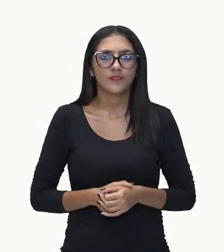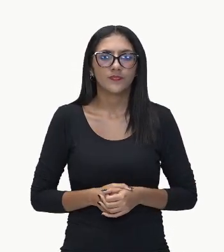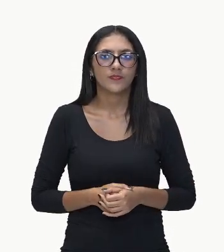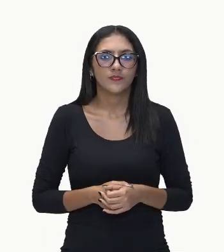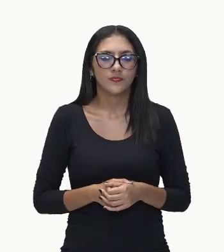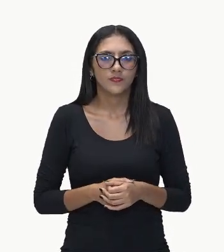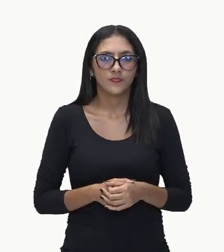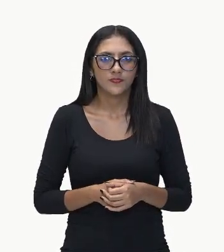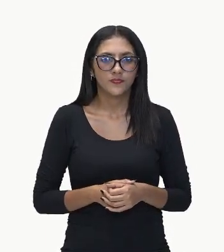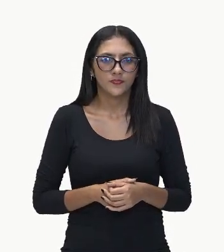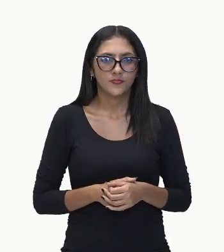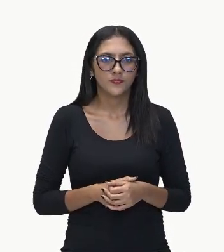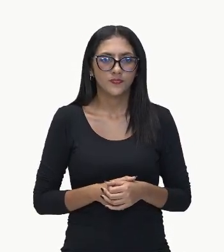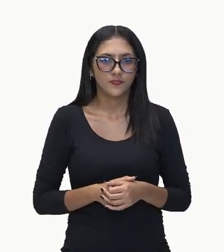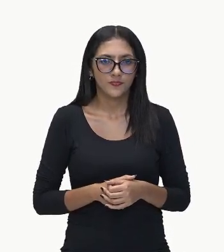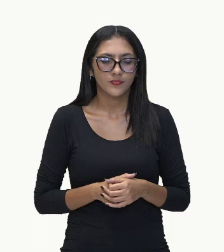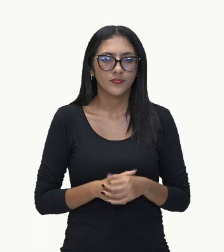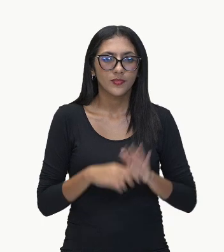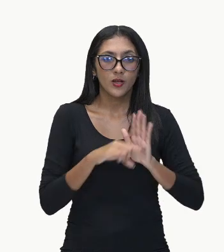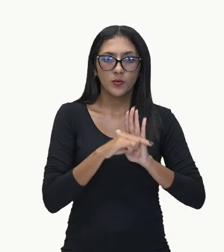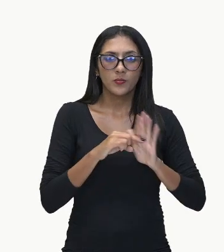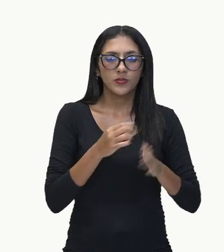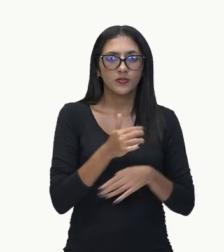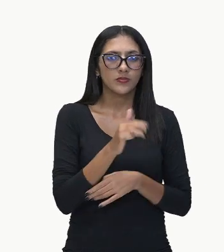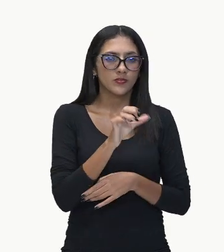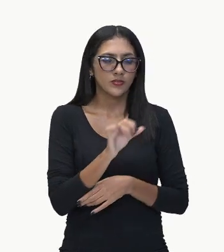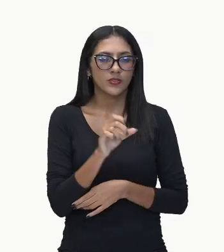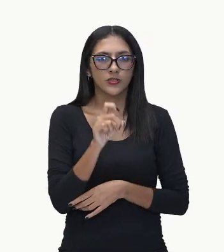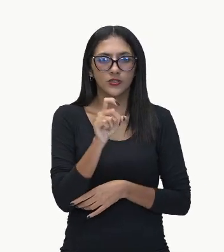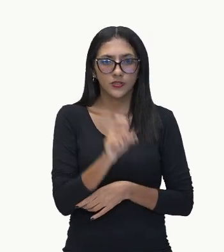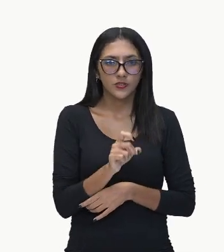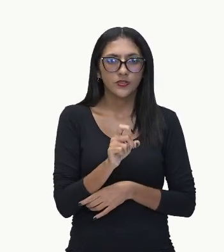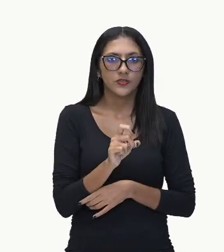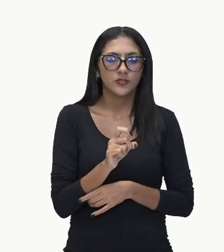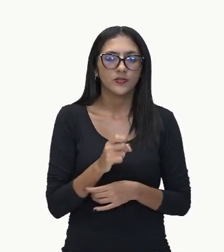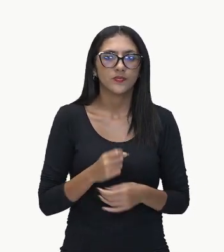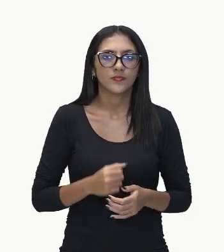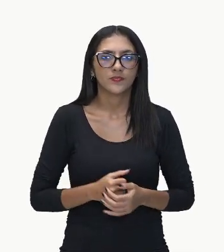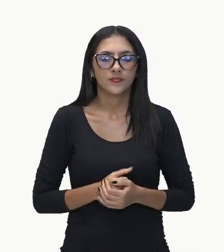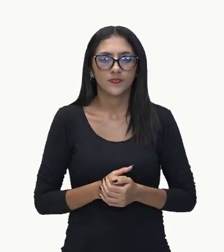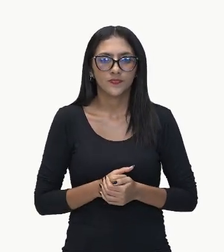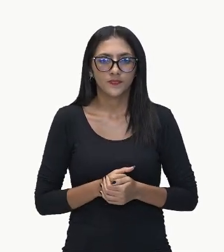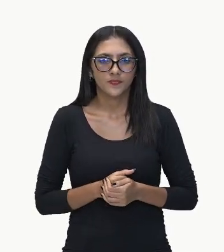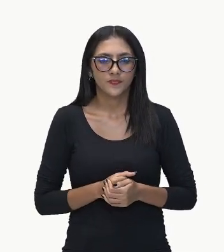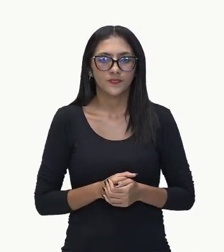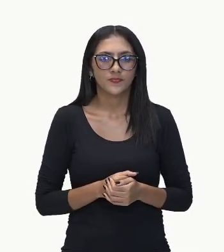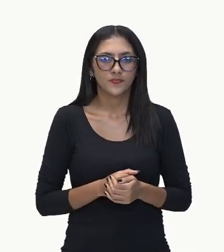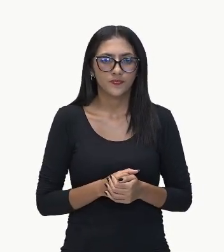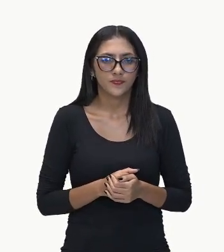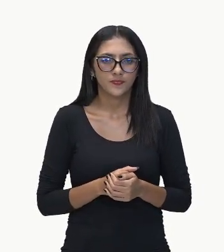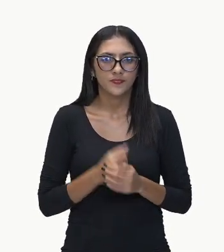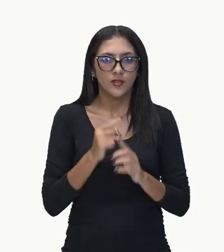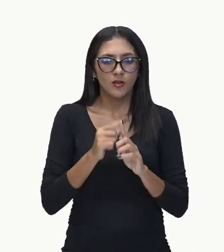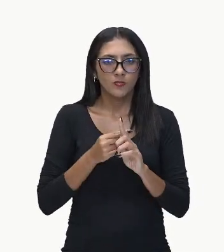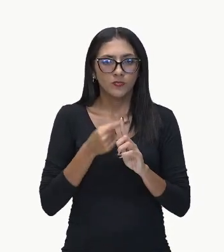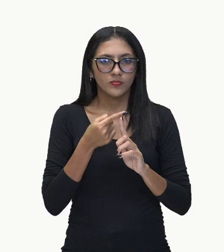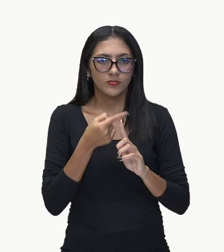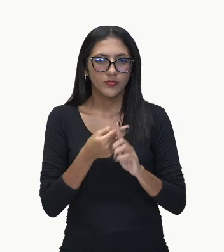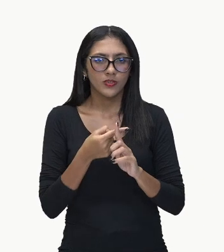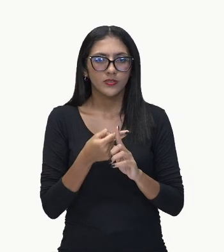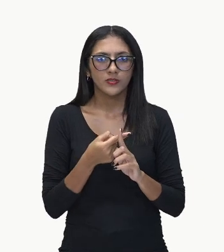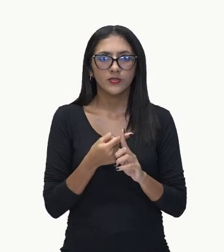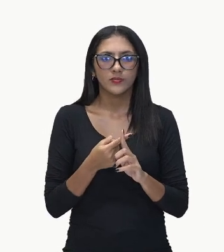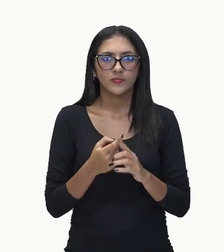x qu - 10x metade de 10 é 5 Então tá